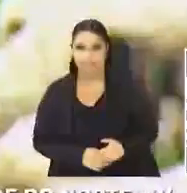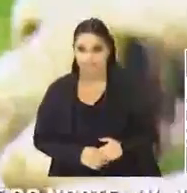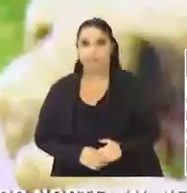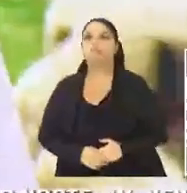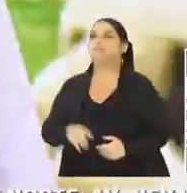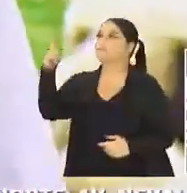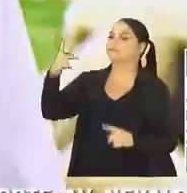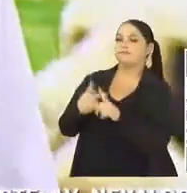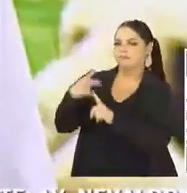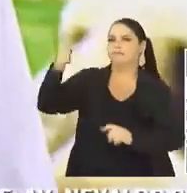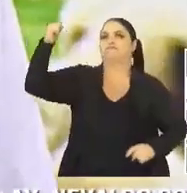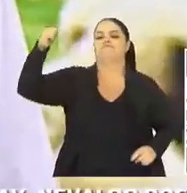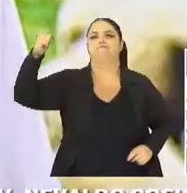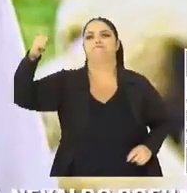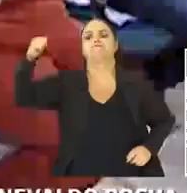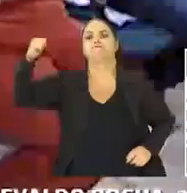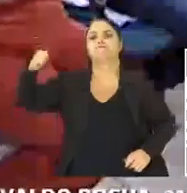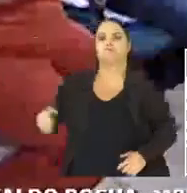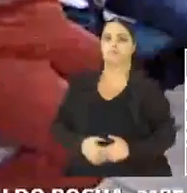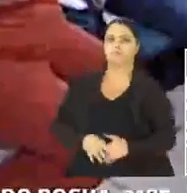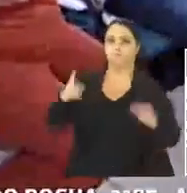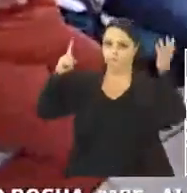Ele é quem vence por nós.